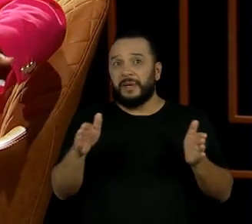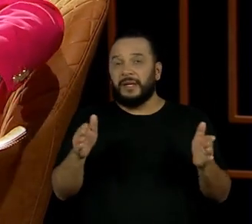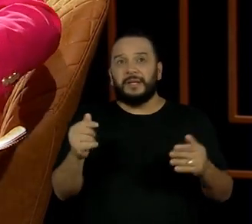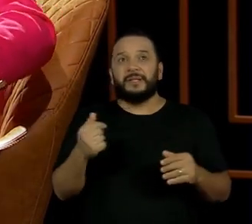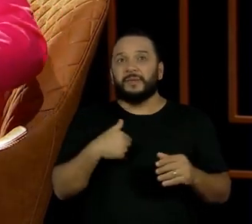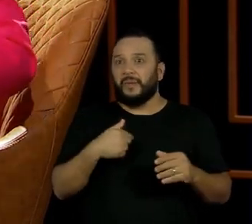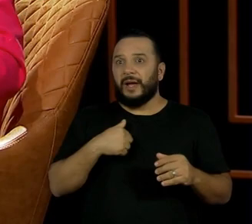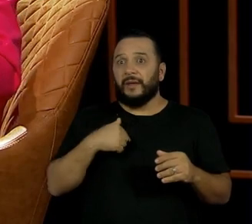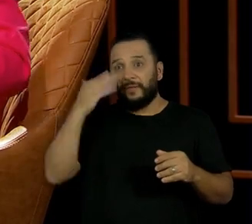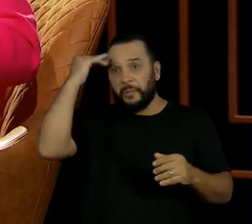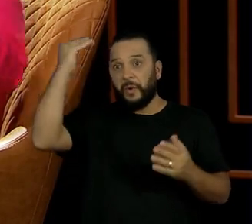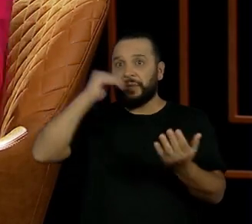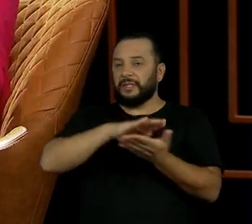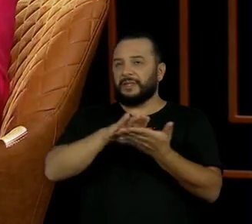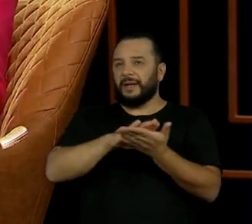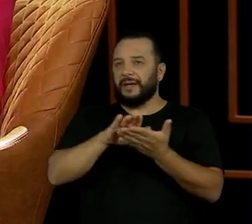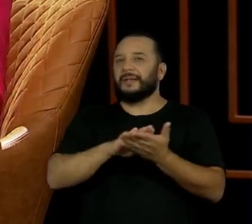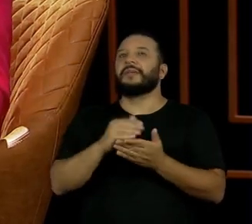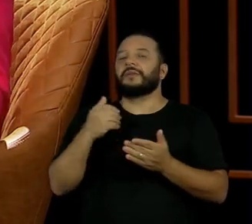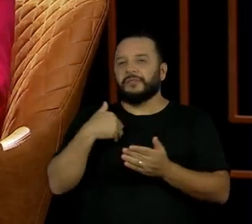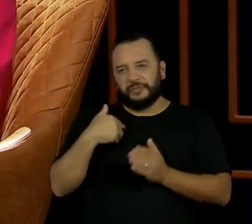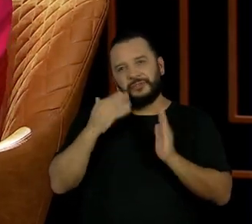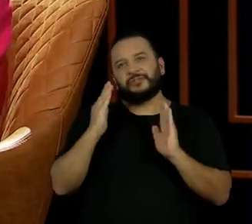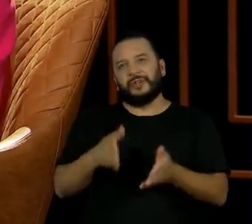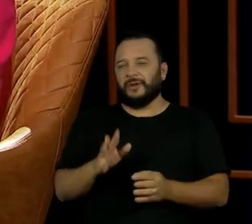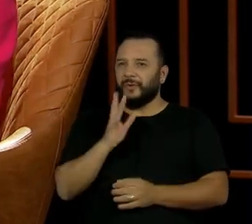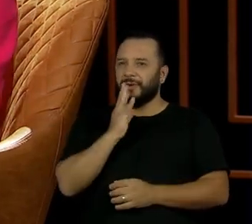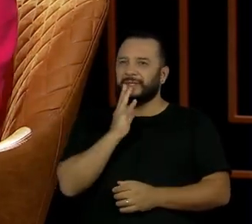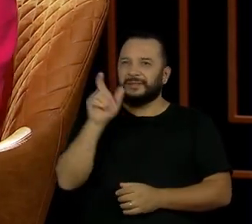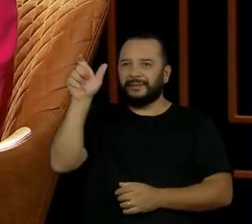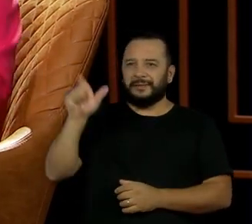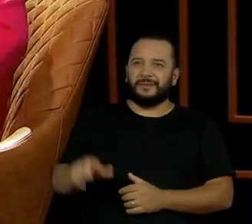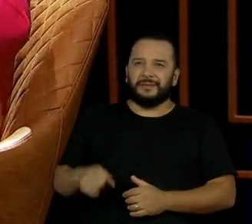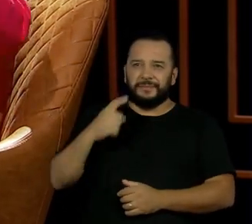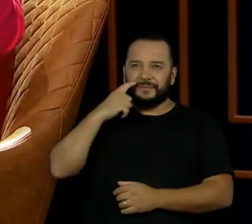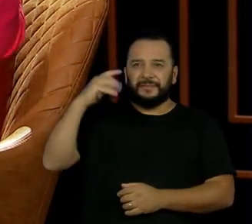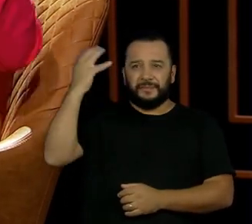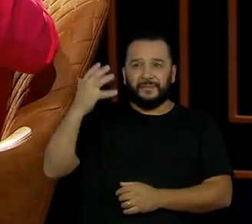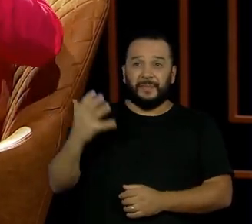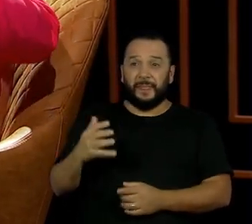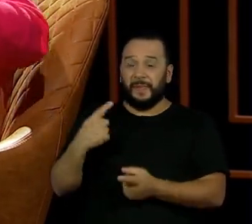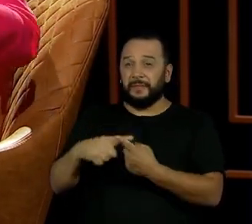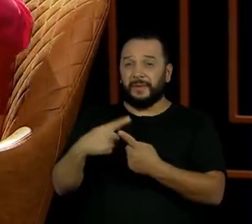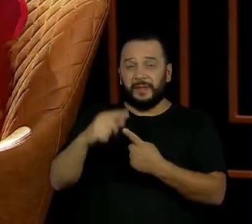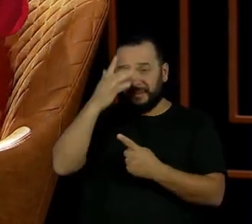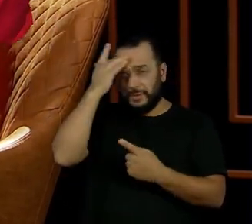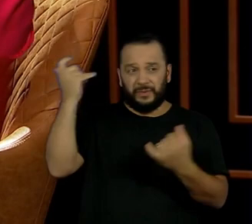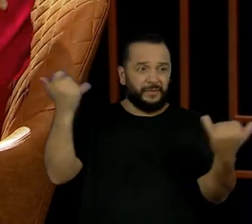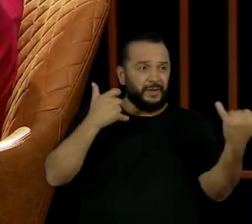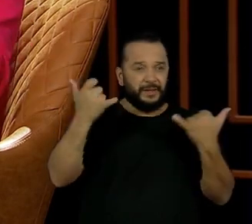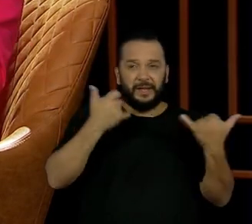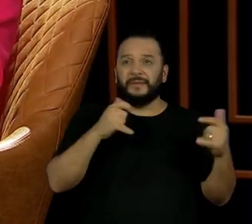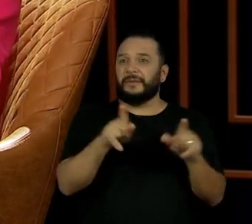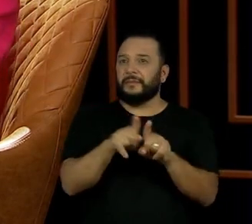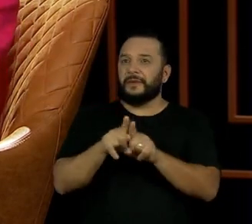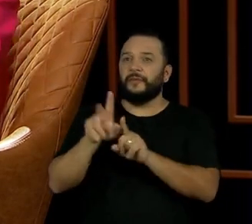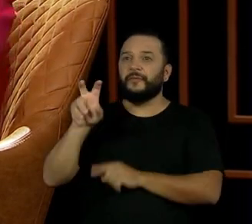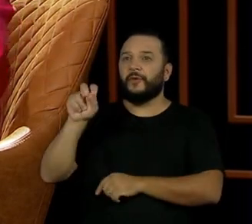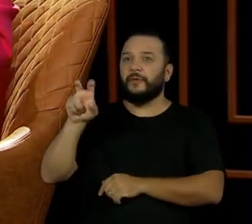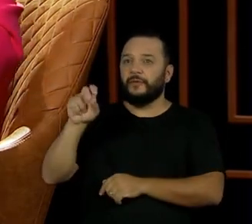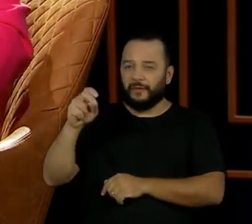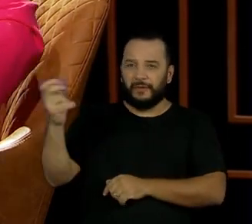bombadíssima eu já falava dela porque eu ouvia muito com a minha avó e Ouvi as histórias